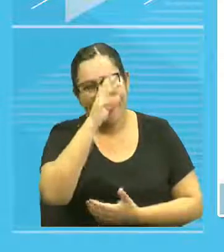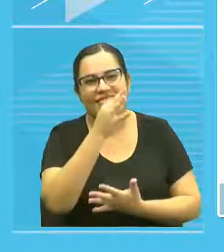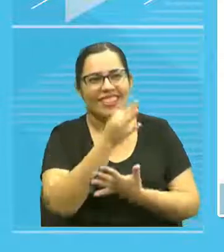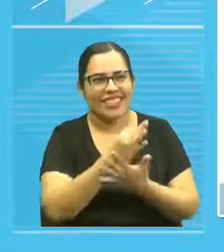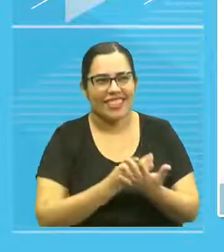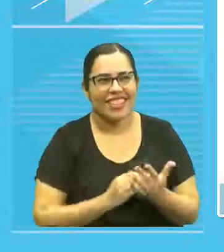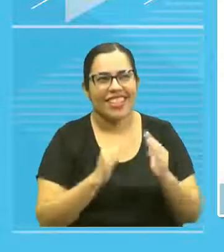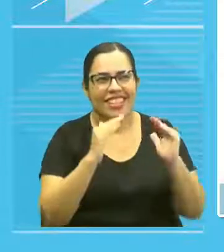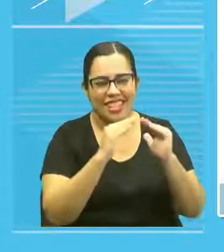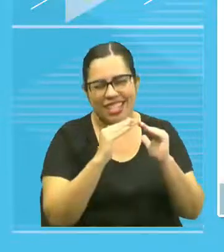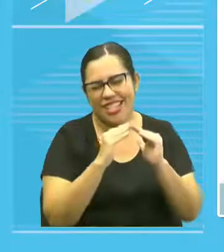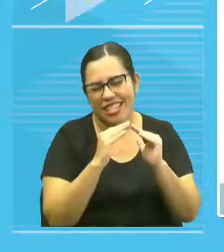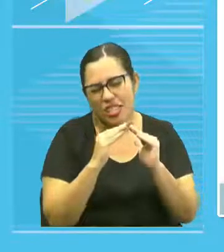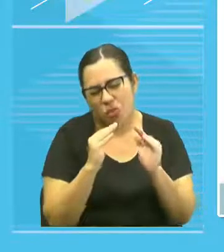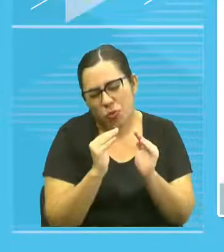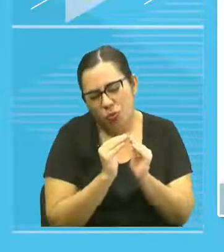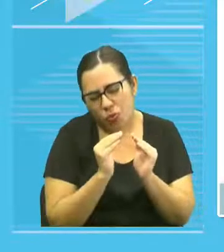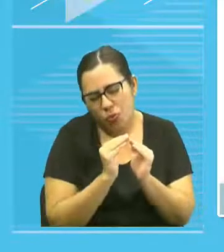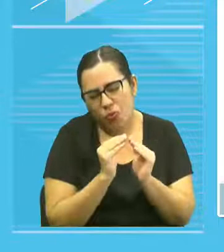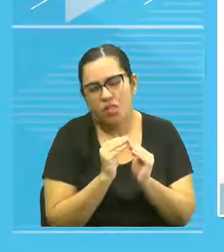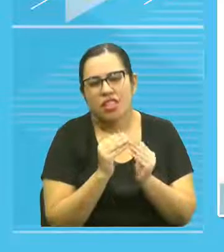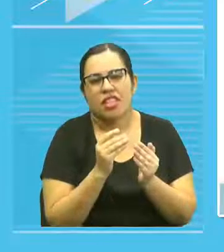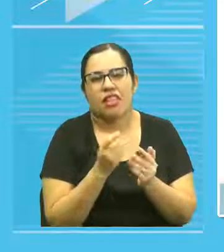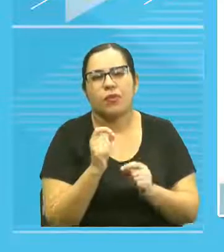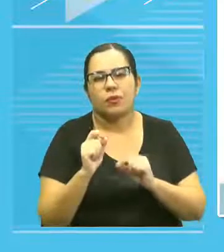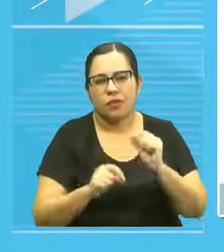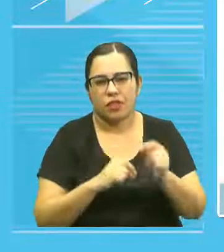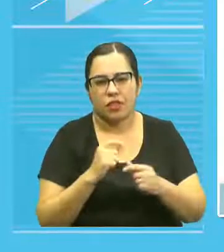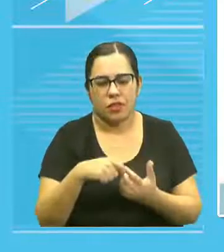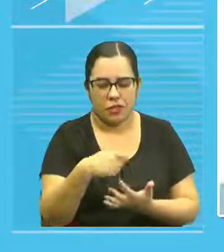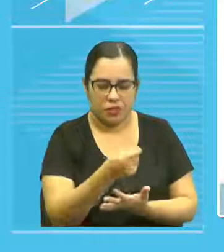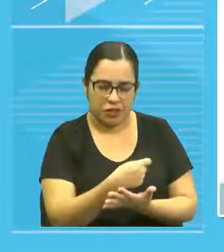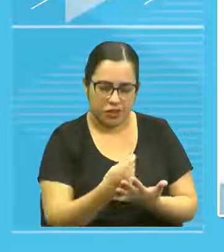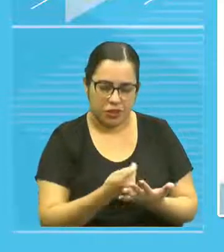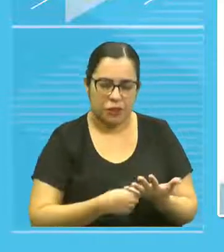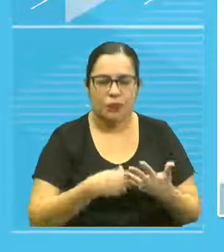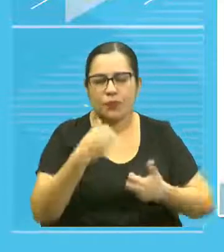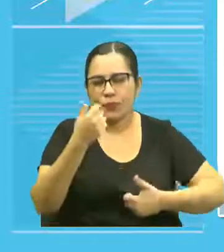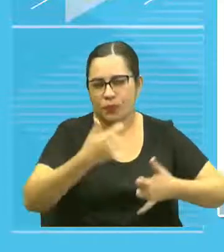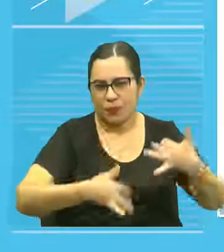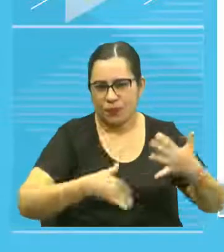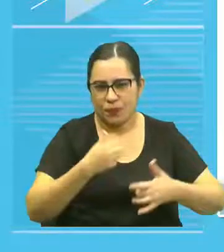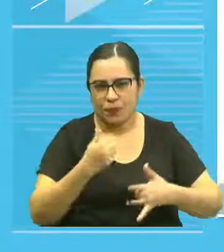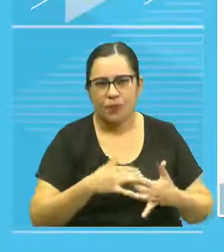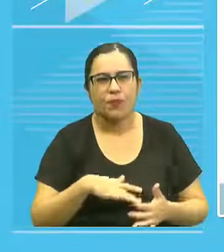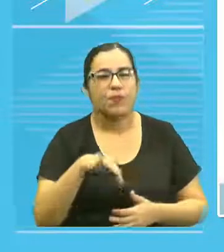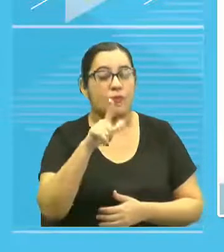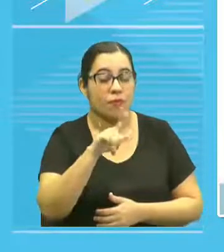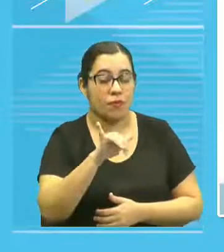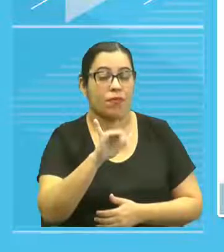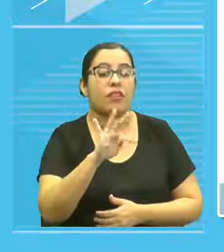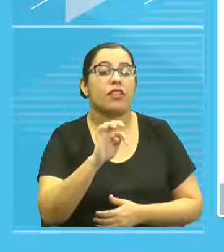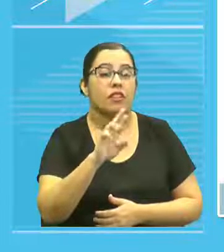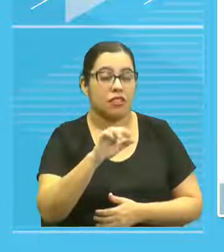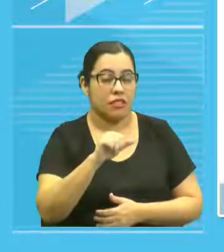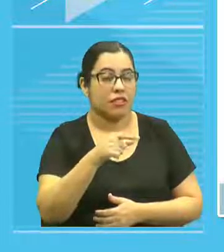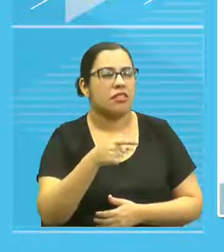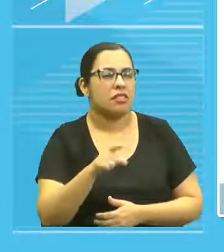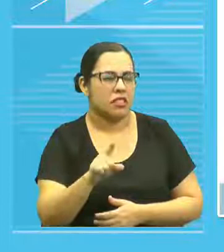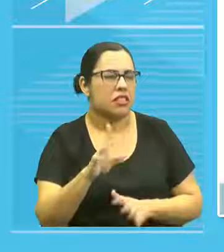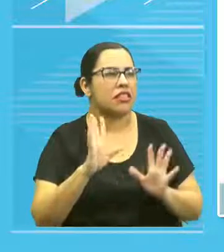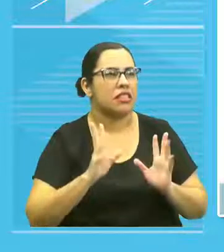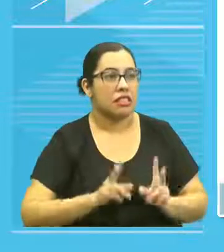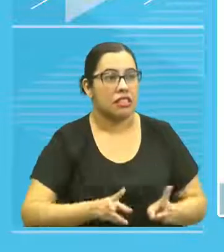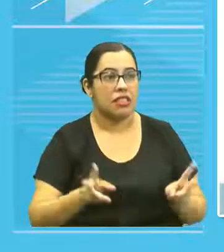que eu tenho a casinha é uma crônica que eu fiz e nela eu eu trouxe uma liberação justamente porque meus